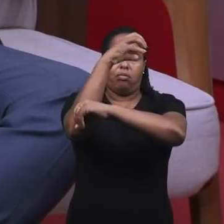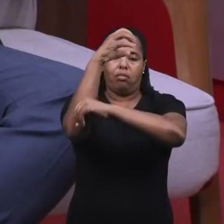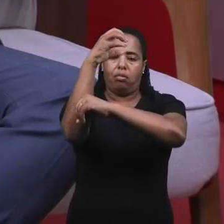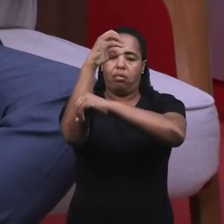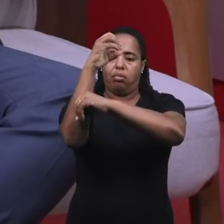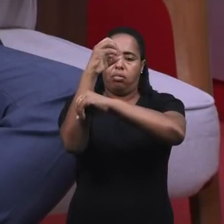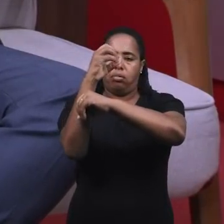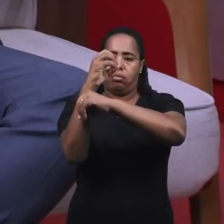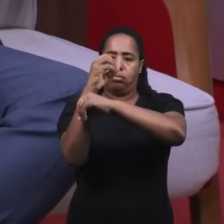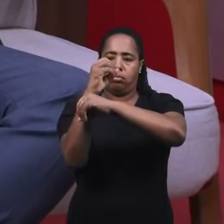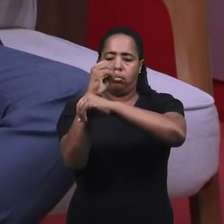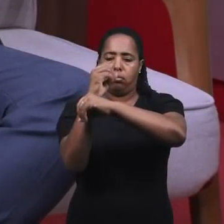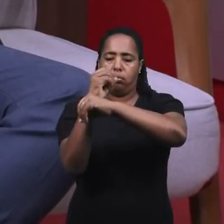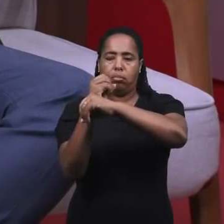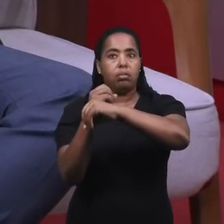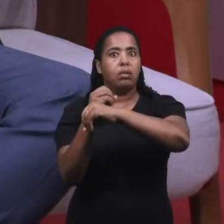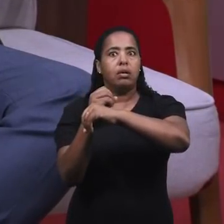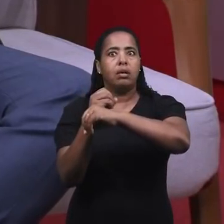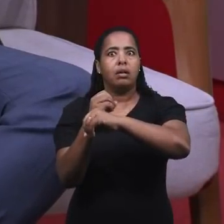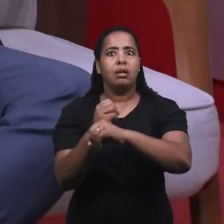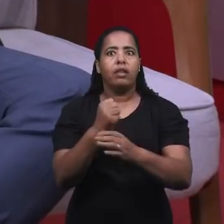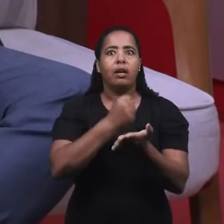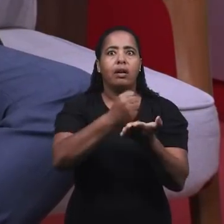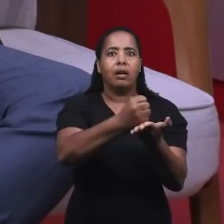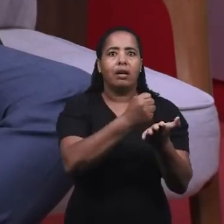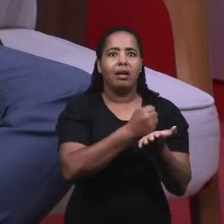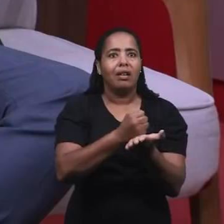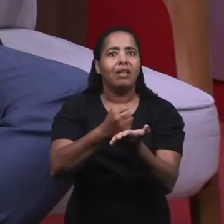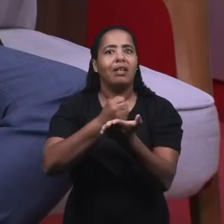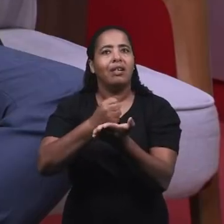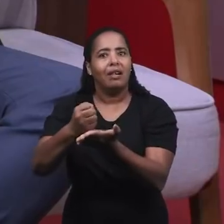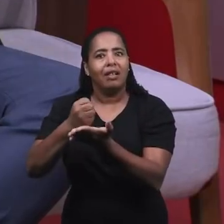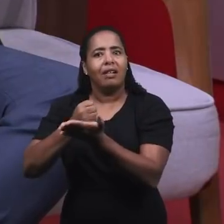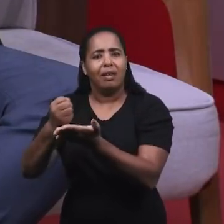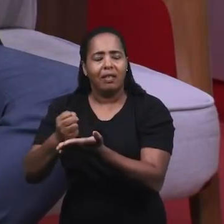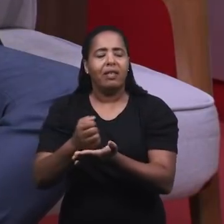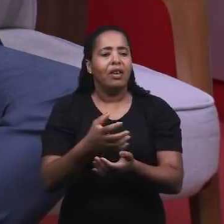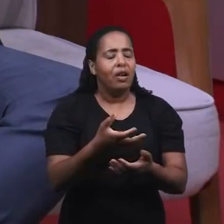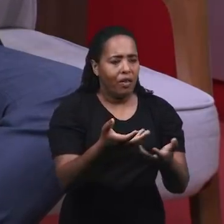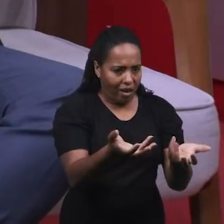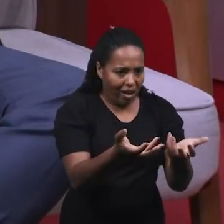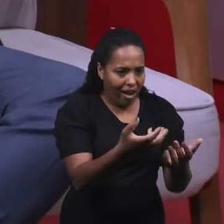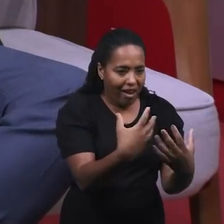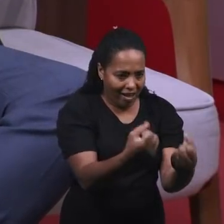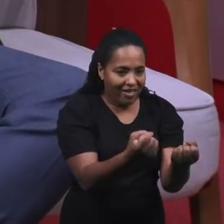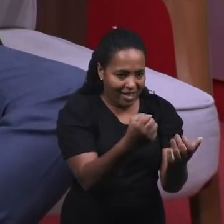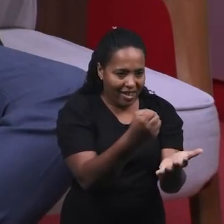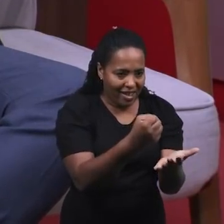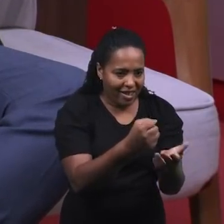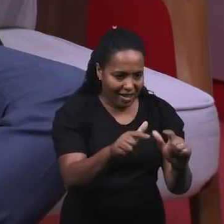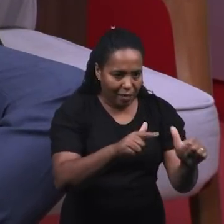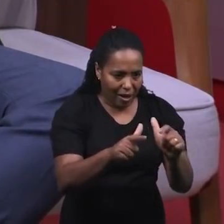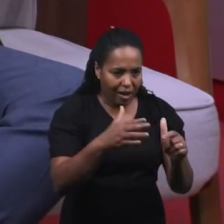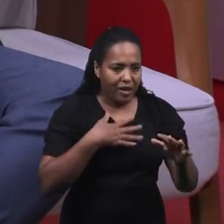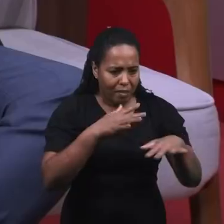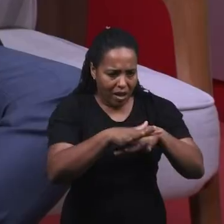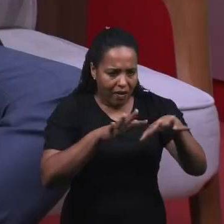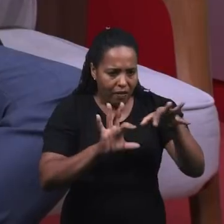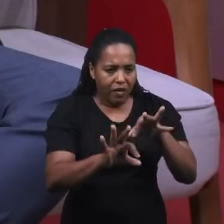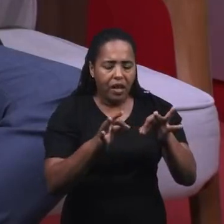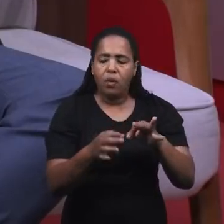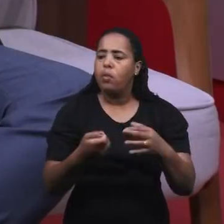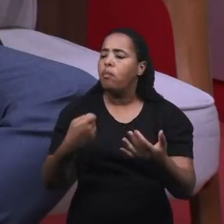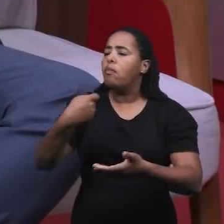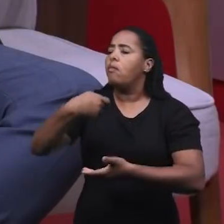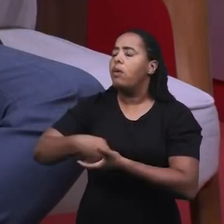do dia, ele foi contratando. Seria mais ou menos o seguinte: você quer trabalhar na minha vinha? Ah, vem cá. Quanto é que você me paga? Um